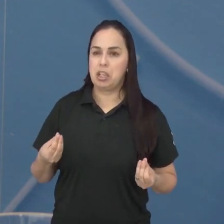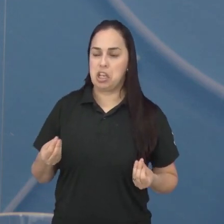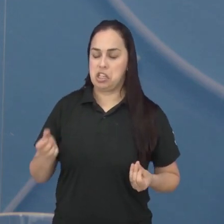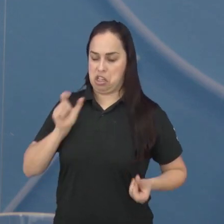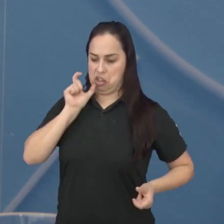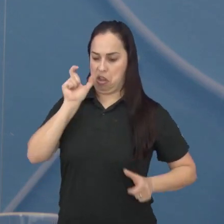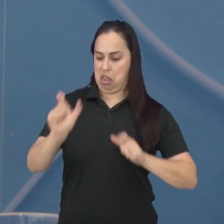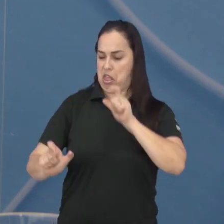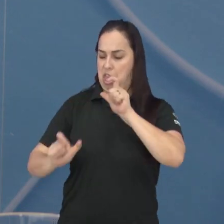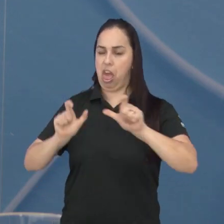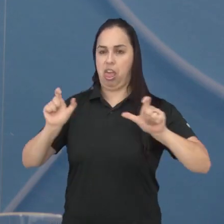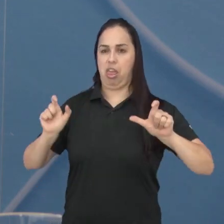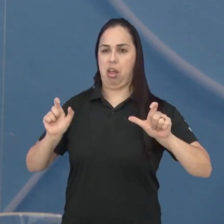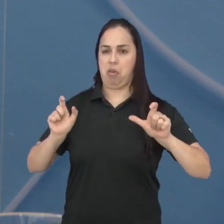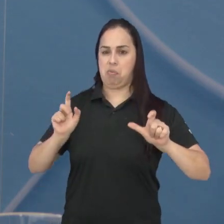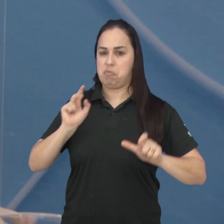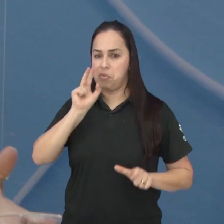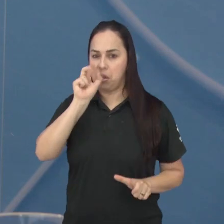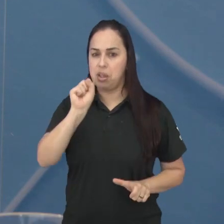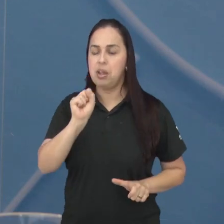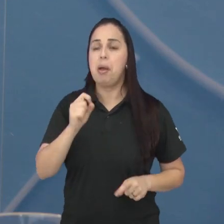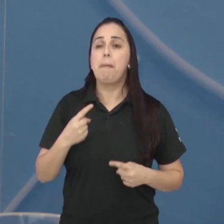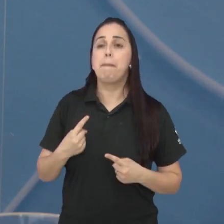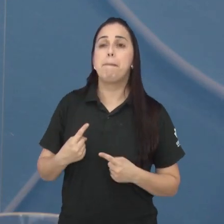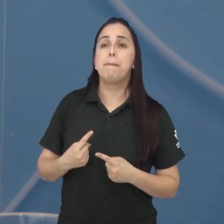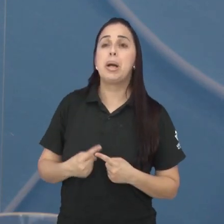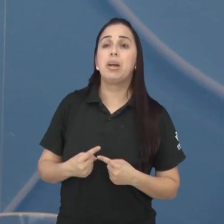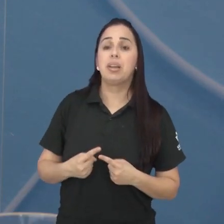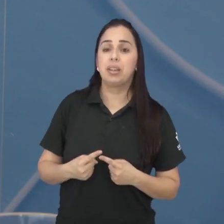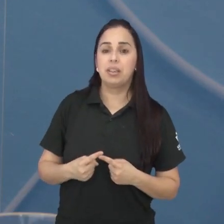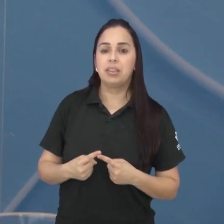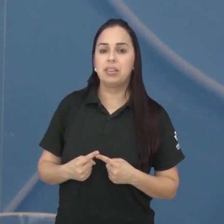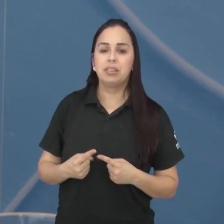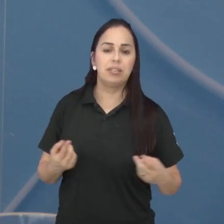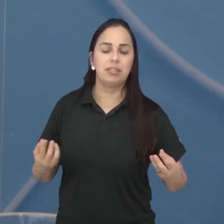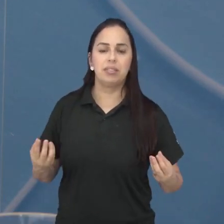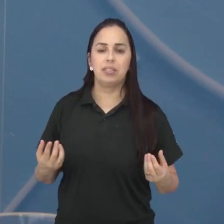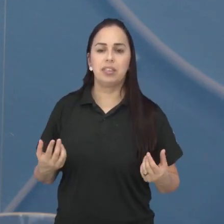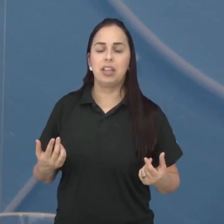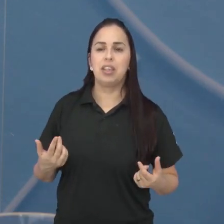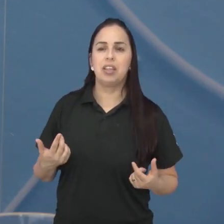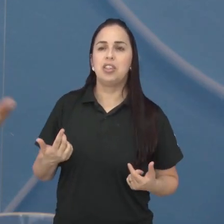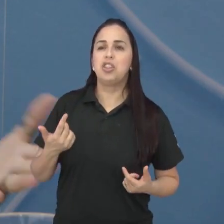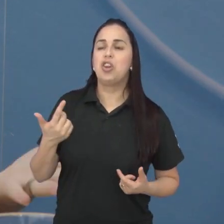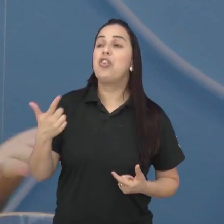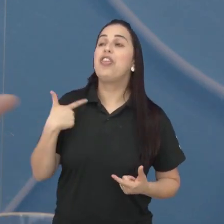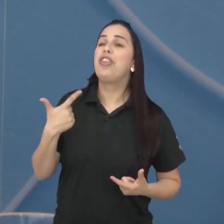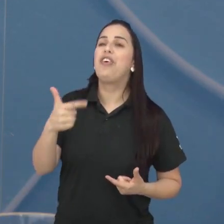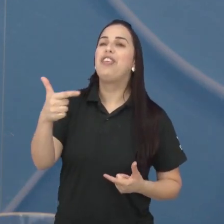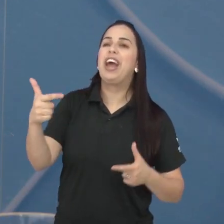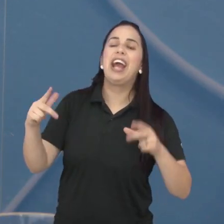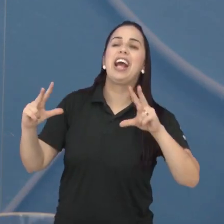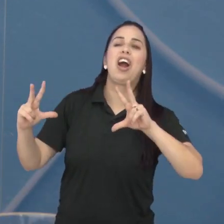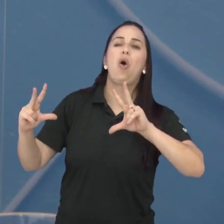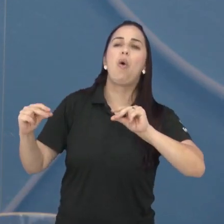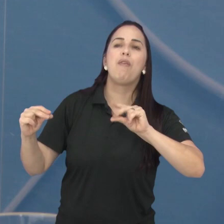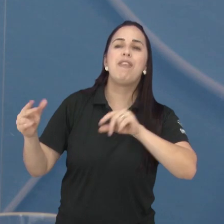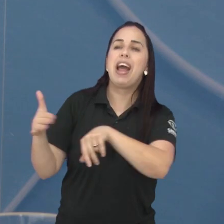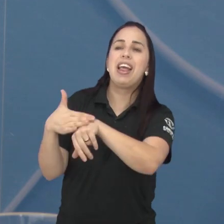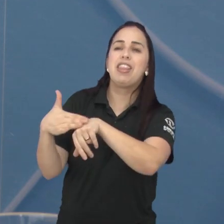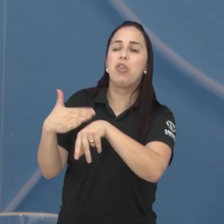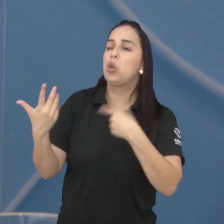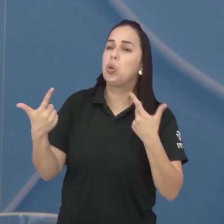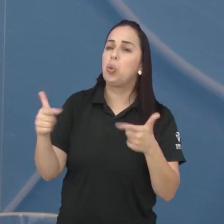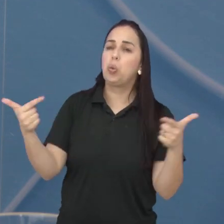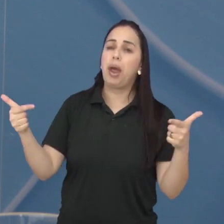bruta, assim, às vezes, né, é muito em função disso, né, não tem uma conversa, isso que a gente está fazendo aqui, né,